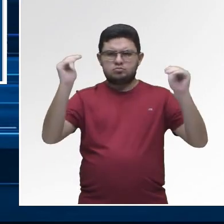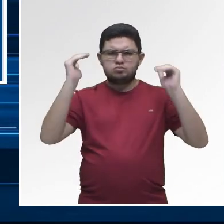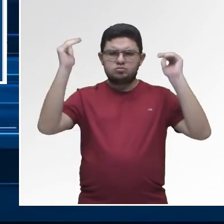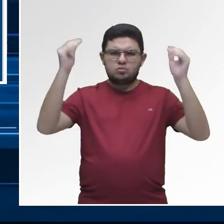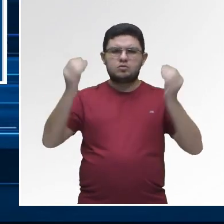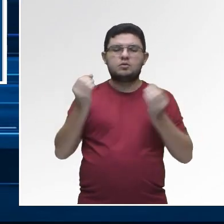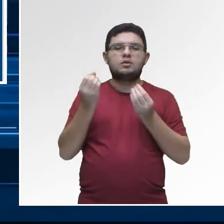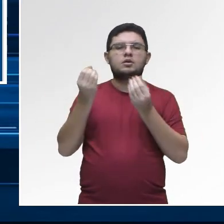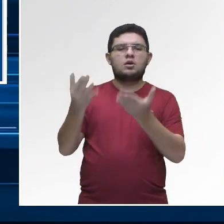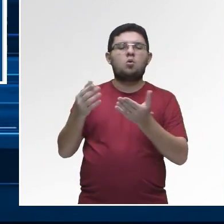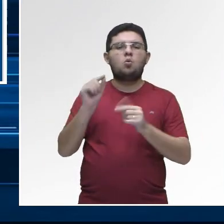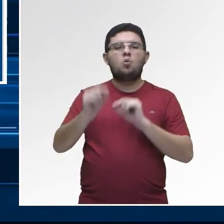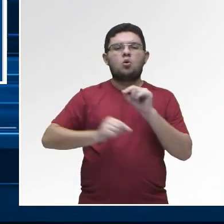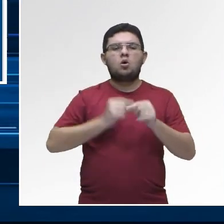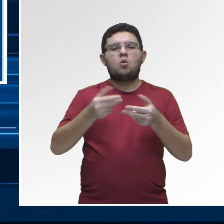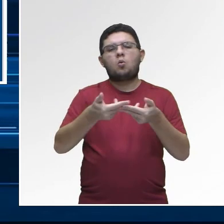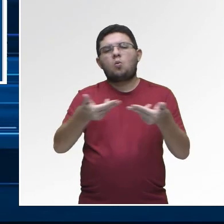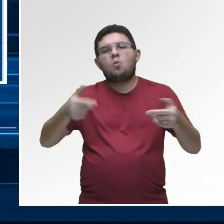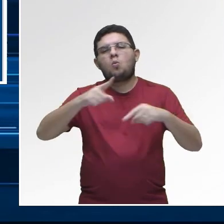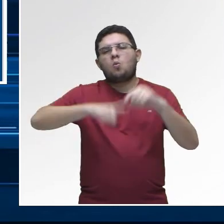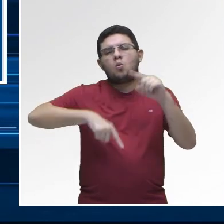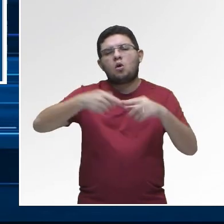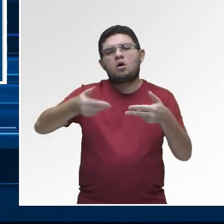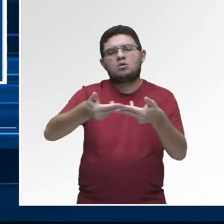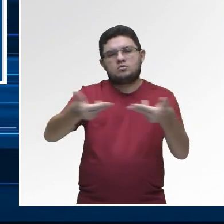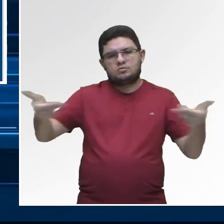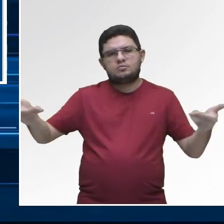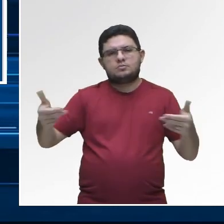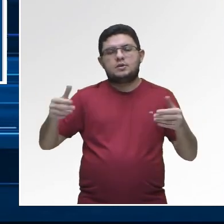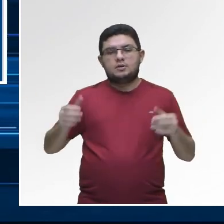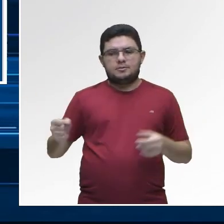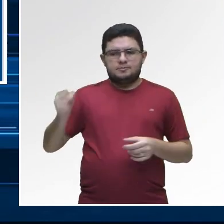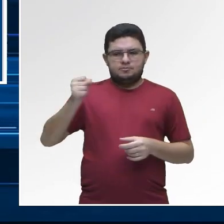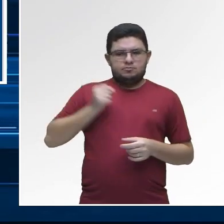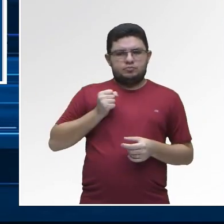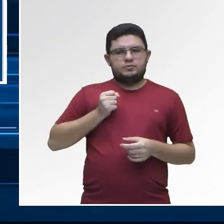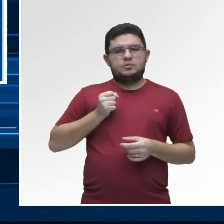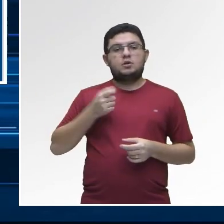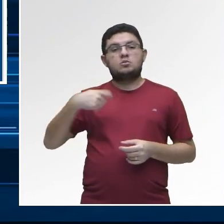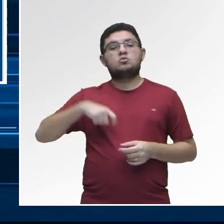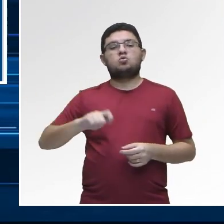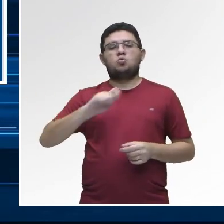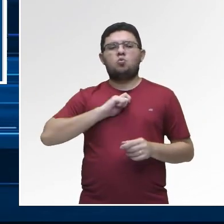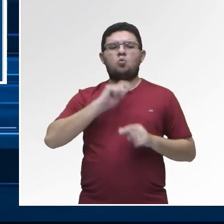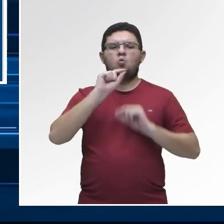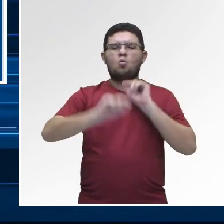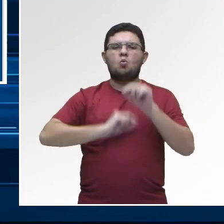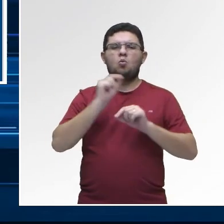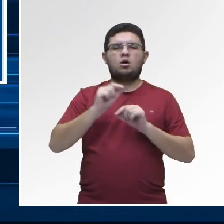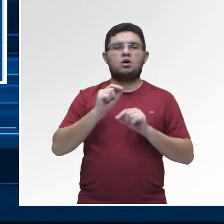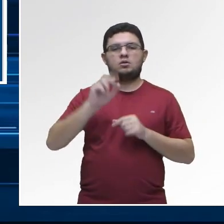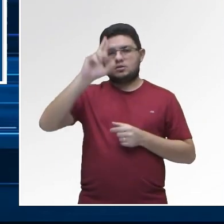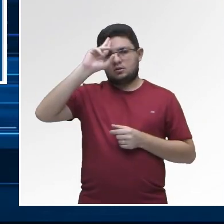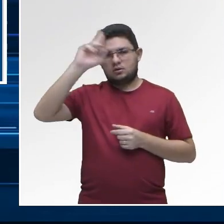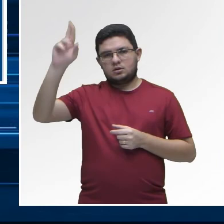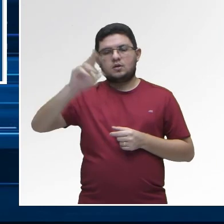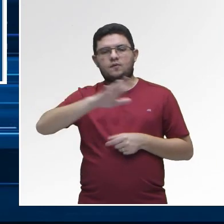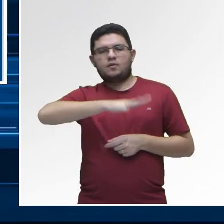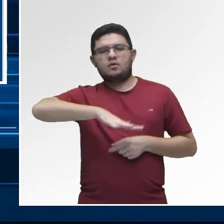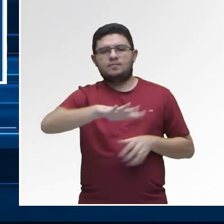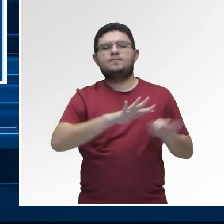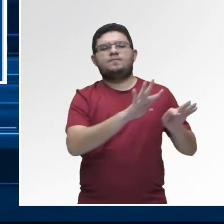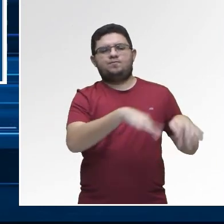lança, um anel, um galho de árvore que fosse, que simbolizava o seu feudo. E assim, então, se dava